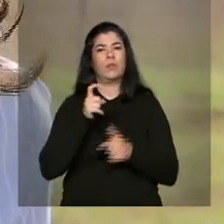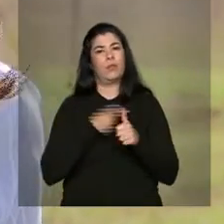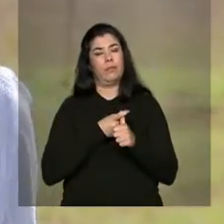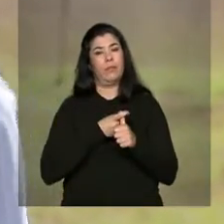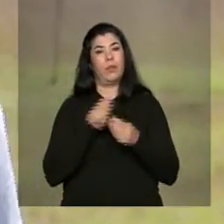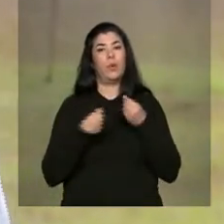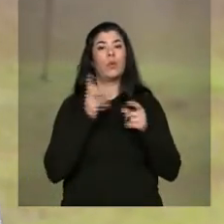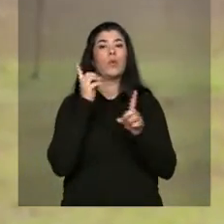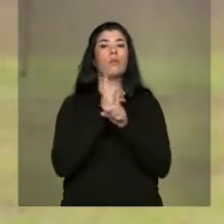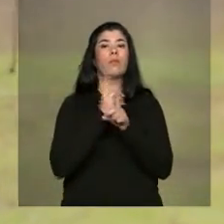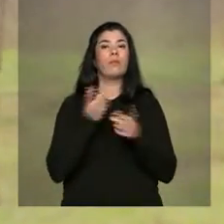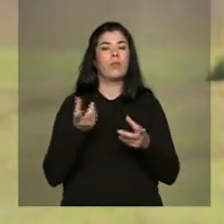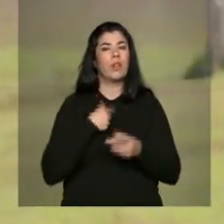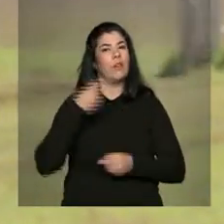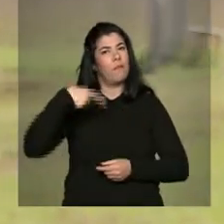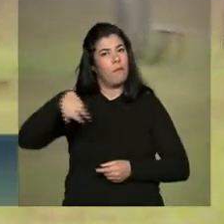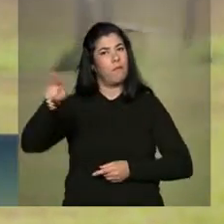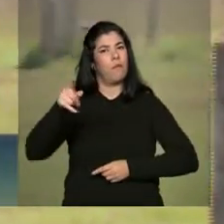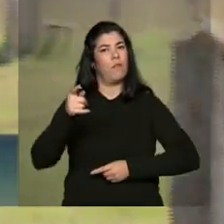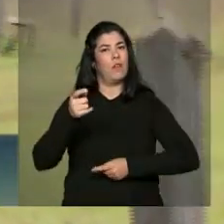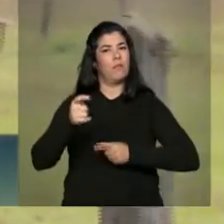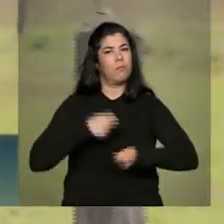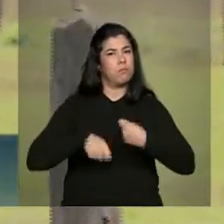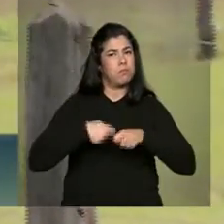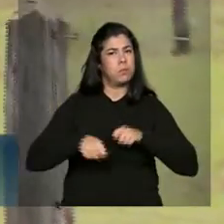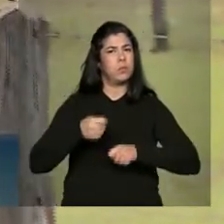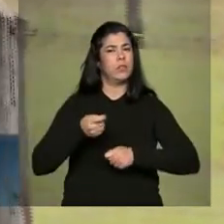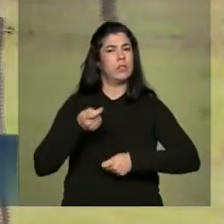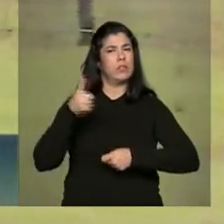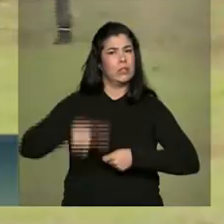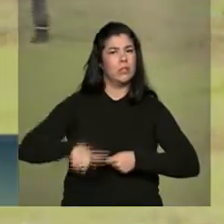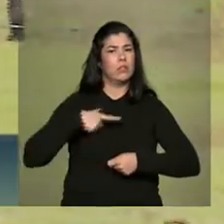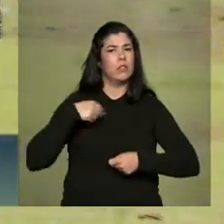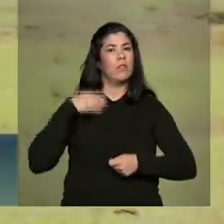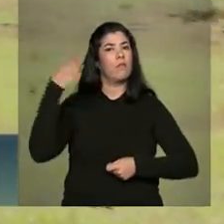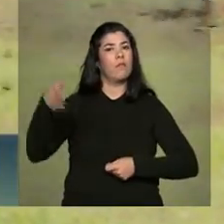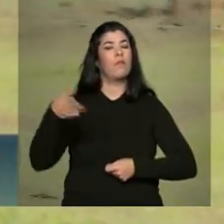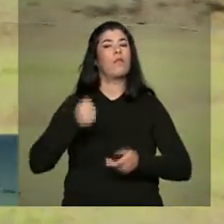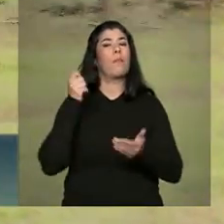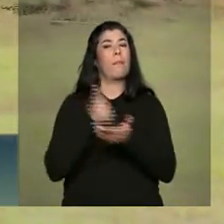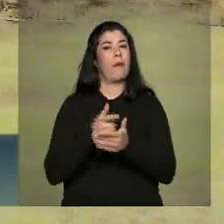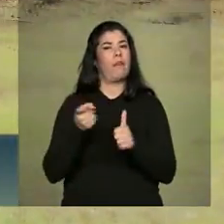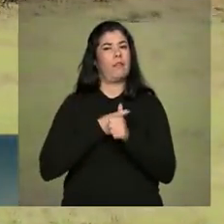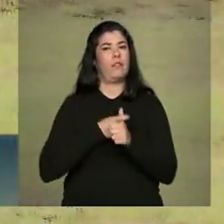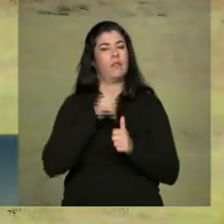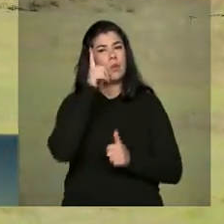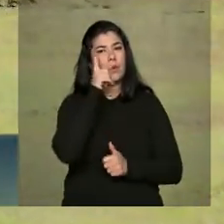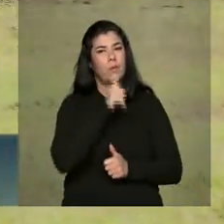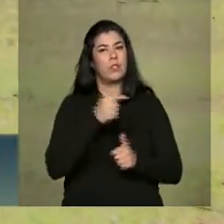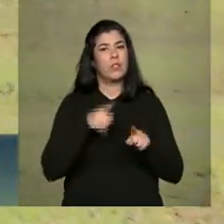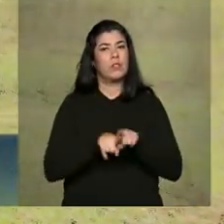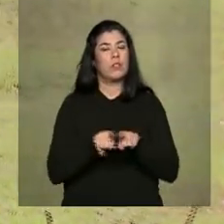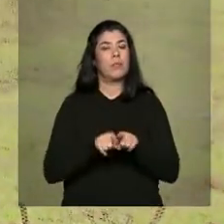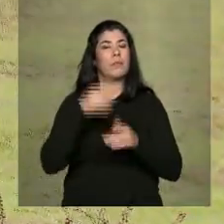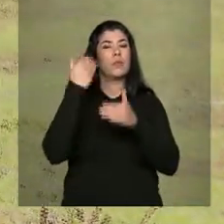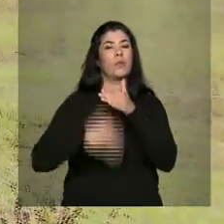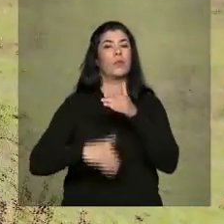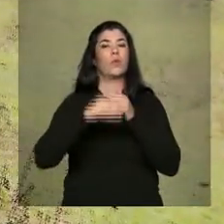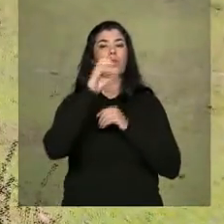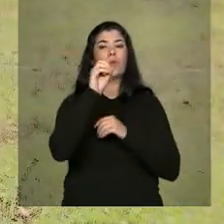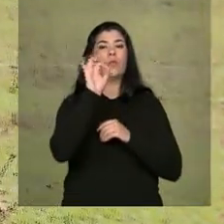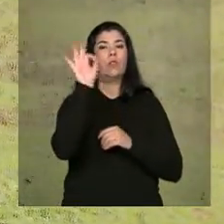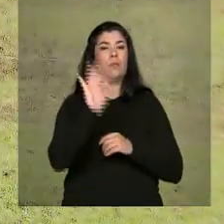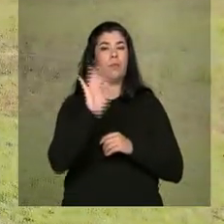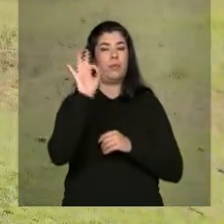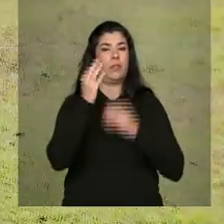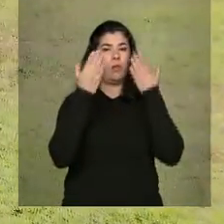foi buscar a renegociação. O produtor rural decidiu quitar o que devia e, com isso, conseguiu um desconto de 80% no